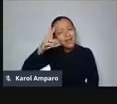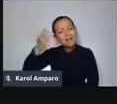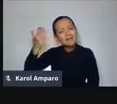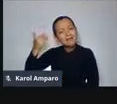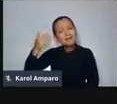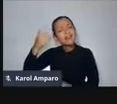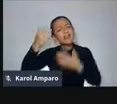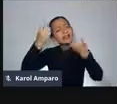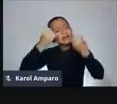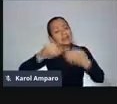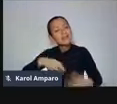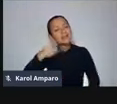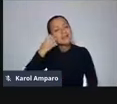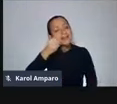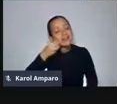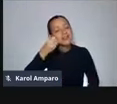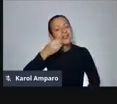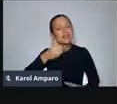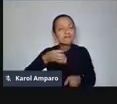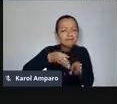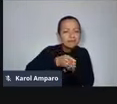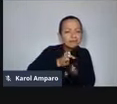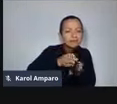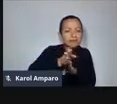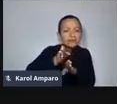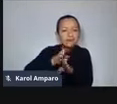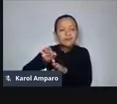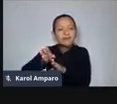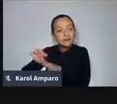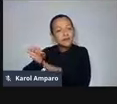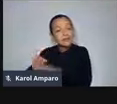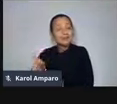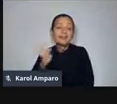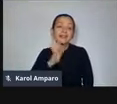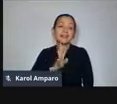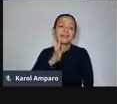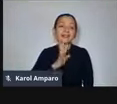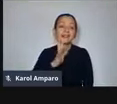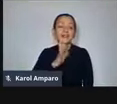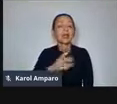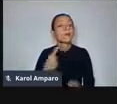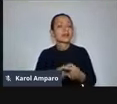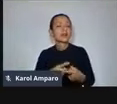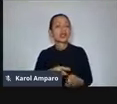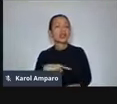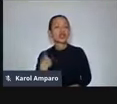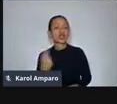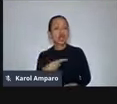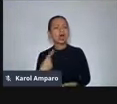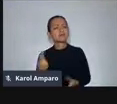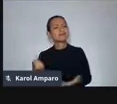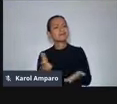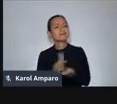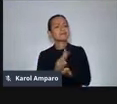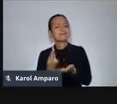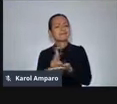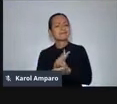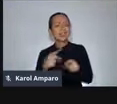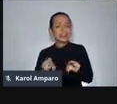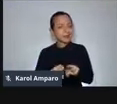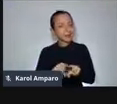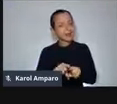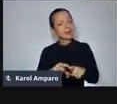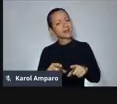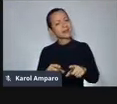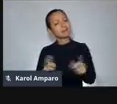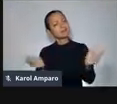contou isso. E assim vai. É assim que é legal, não é? Porque todos nós erramos, todos nós aprendemos, todos nós ensinamos.